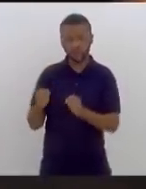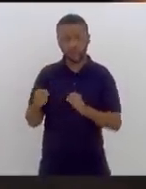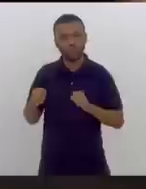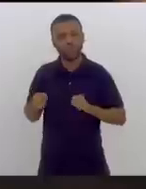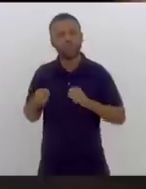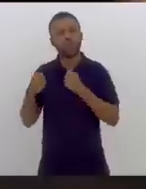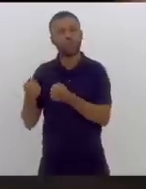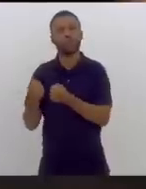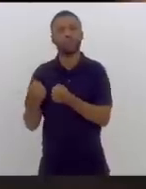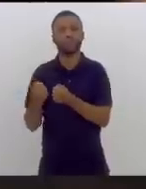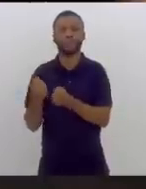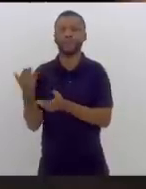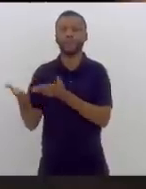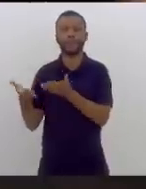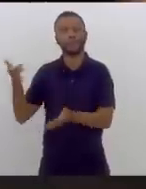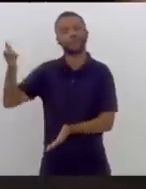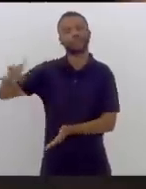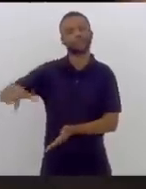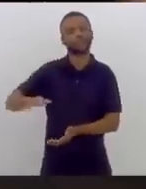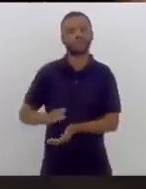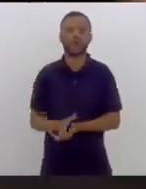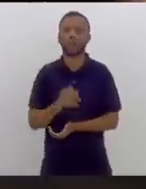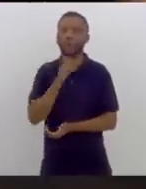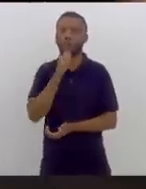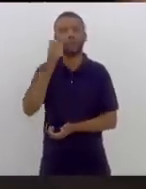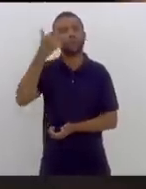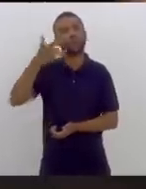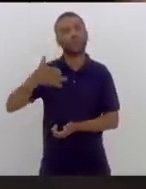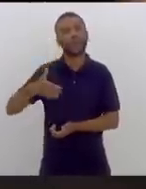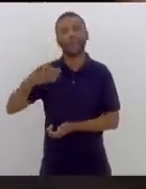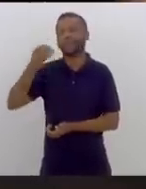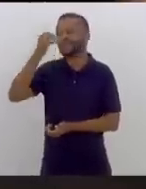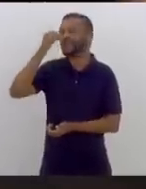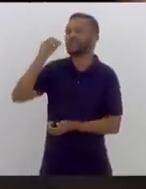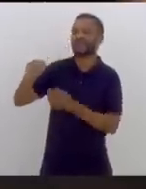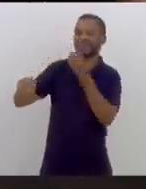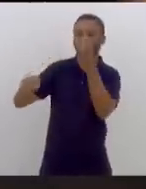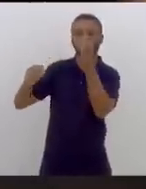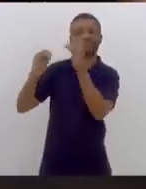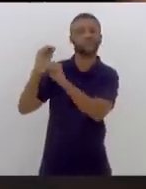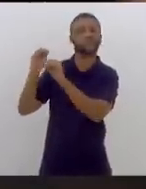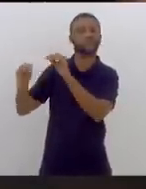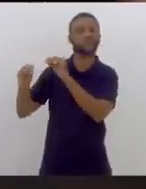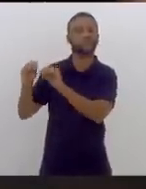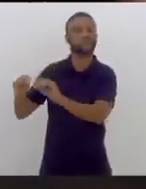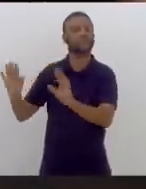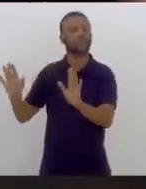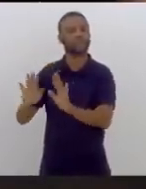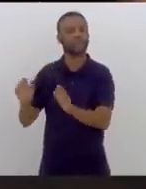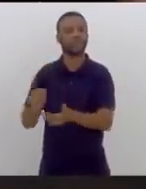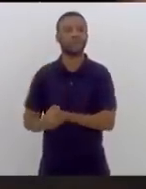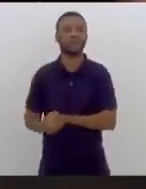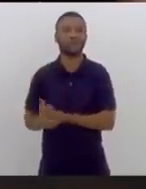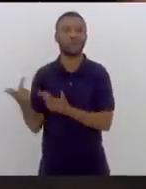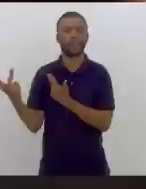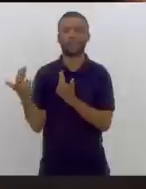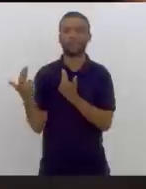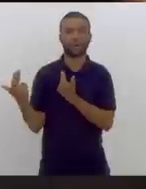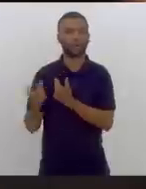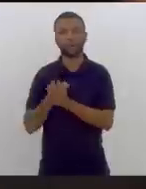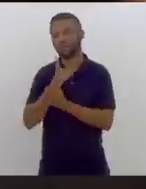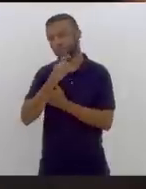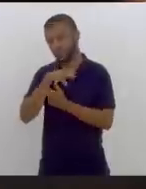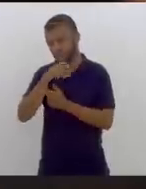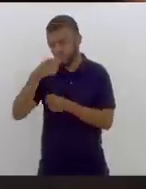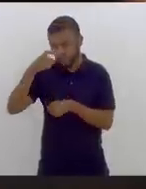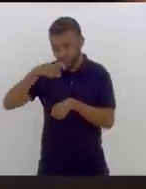seja tratado eu não vou dizer com com tanto descaso porque vamos fazer aqui da mesma forma que o Dino falou